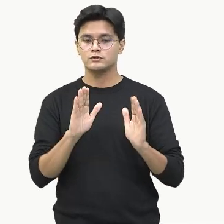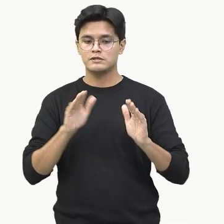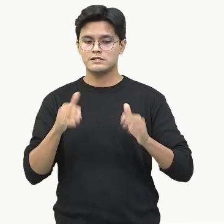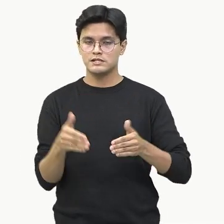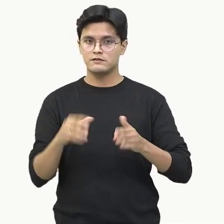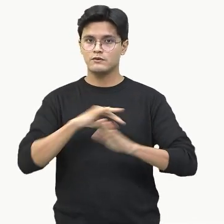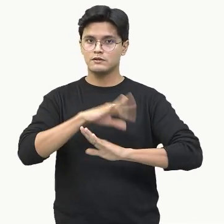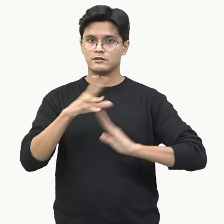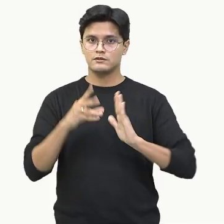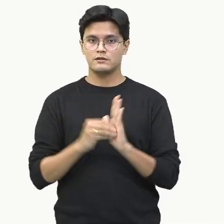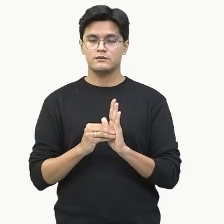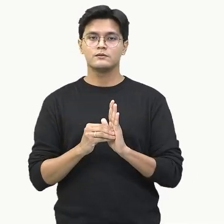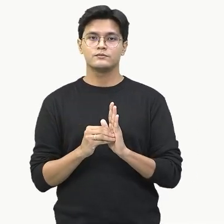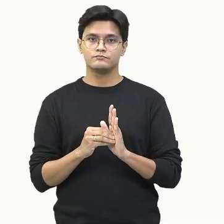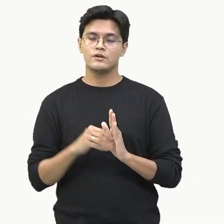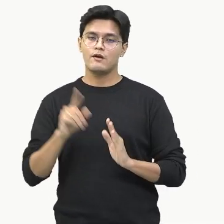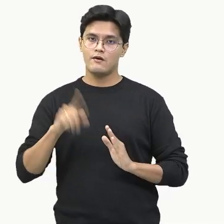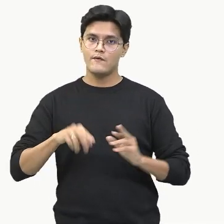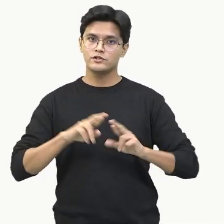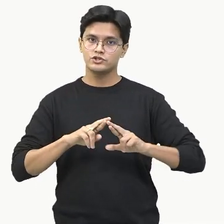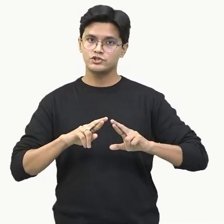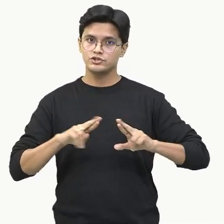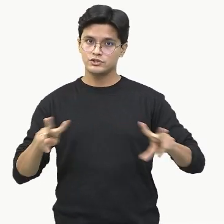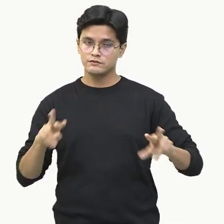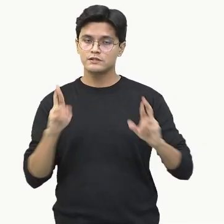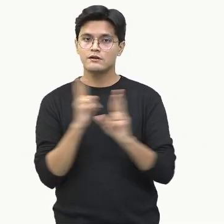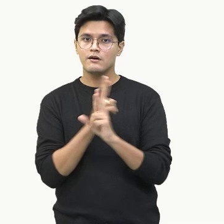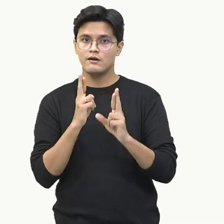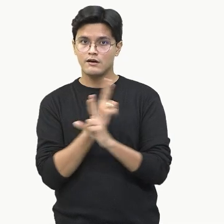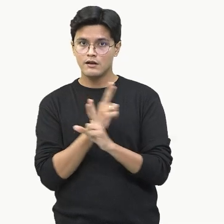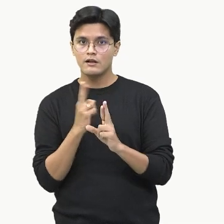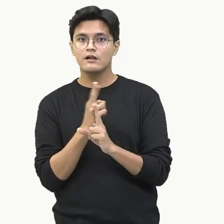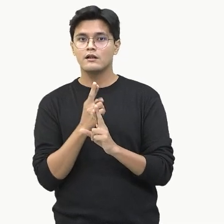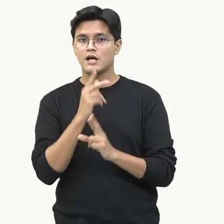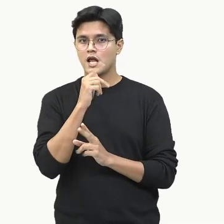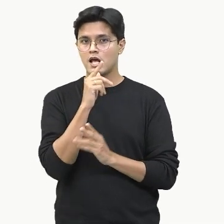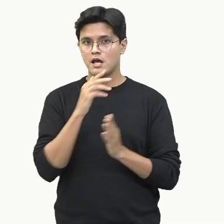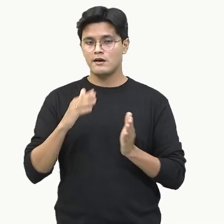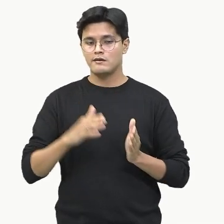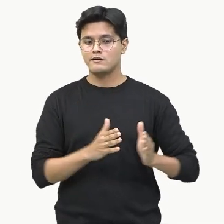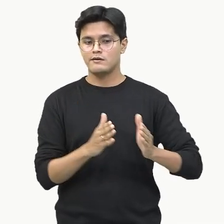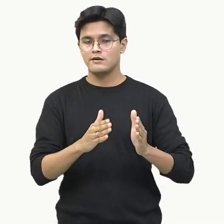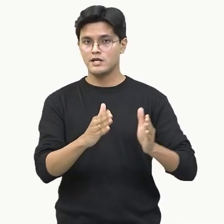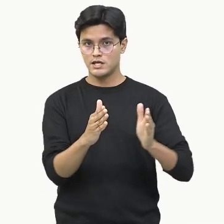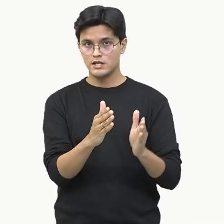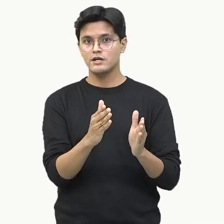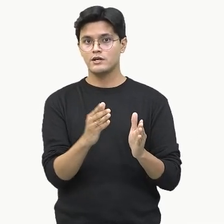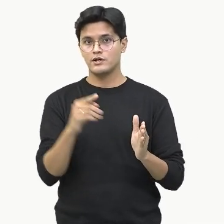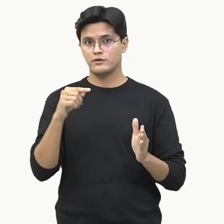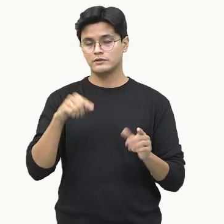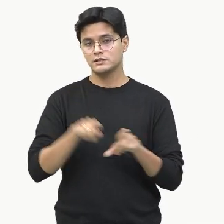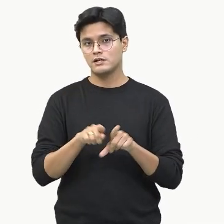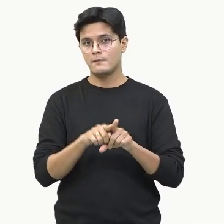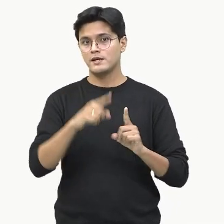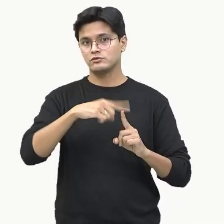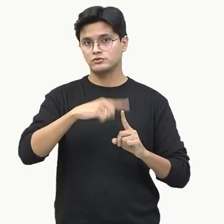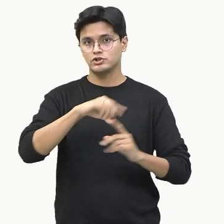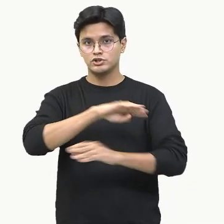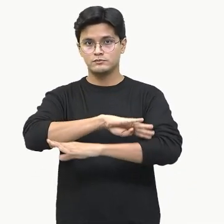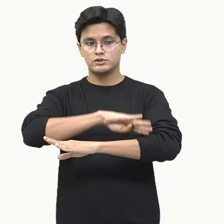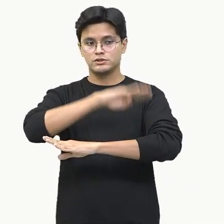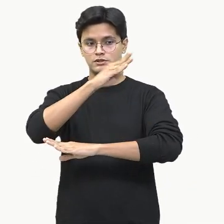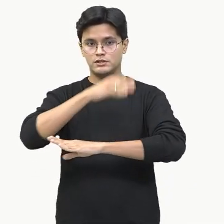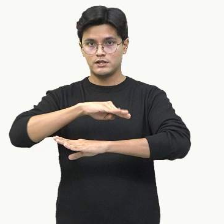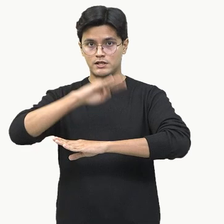uma diferença com relação eh às bacias hidrográficas e também ao tipo de relevo de cada uma dessas